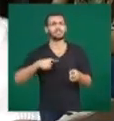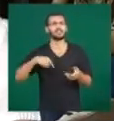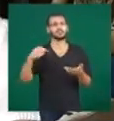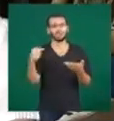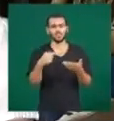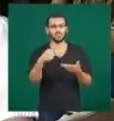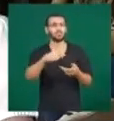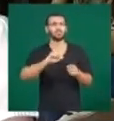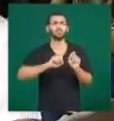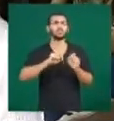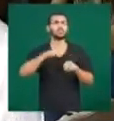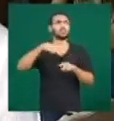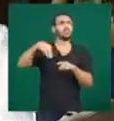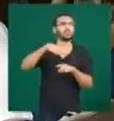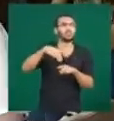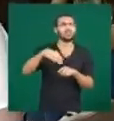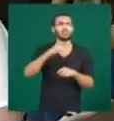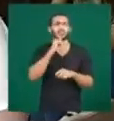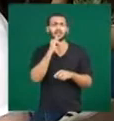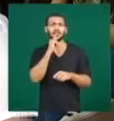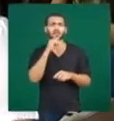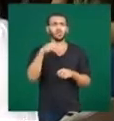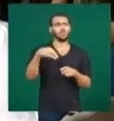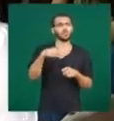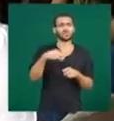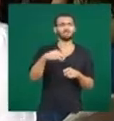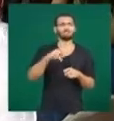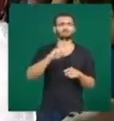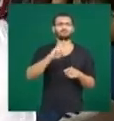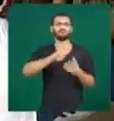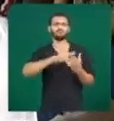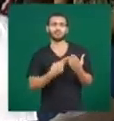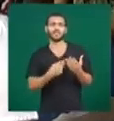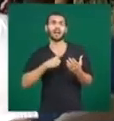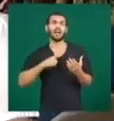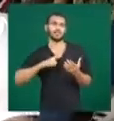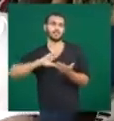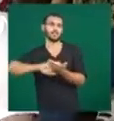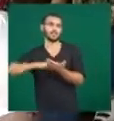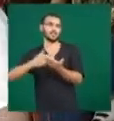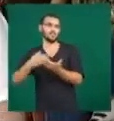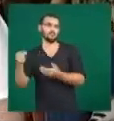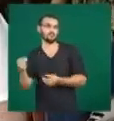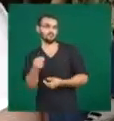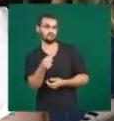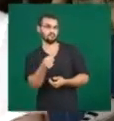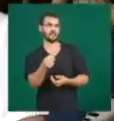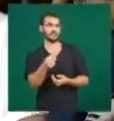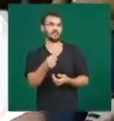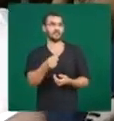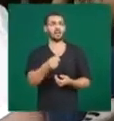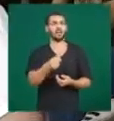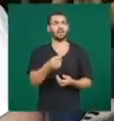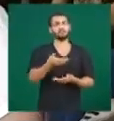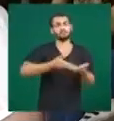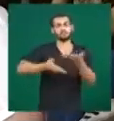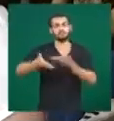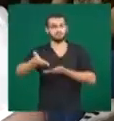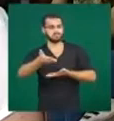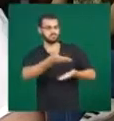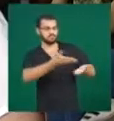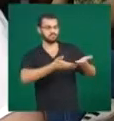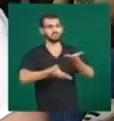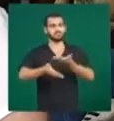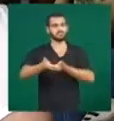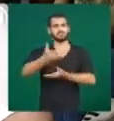a monitoria. Quando o monitor ele não é bilíngue, a gente oferece um intérprete de língua de sinais para poder mediar, né, essa comunicação.